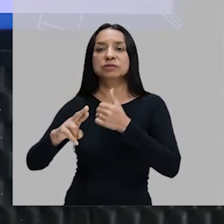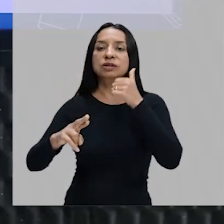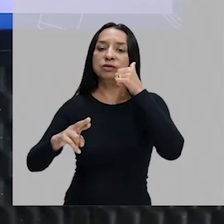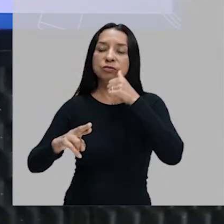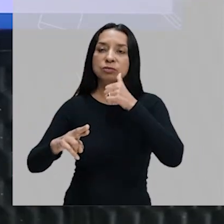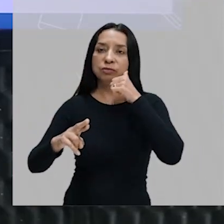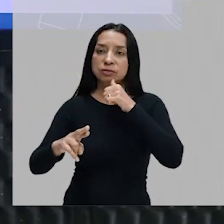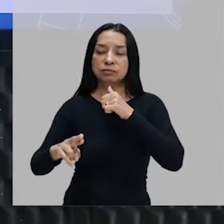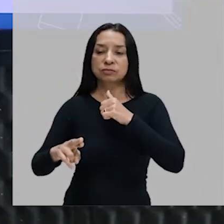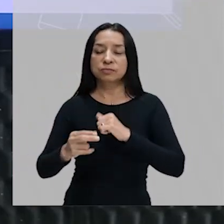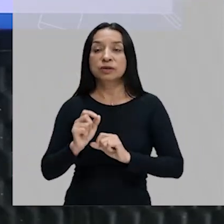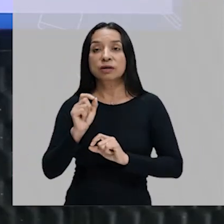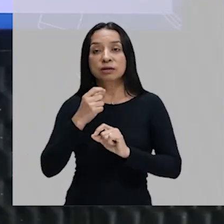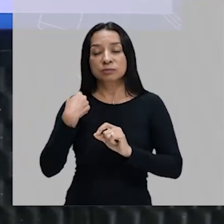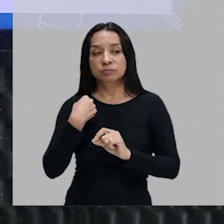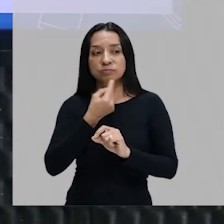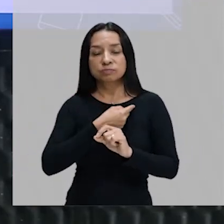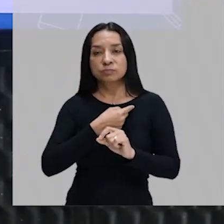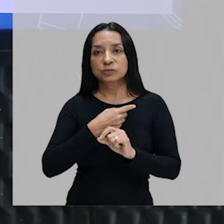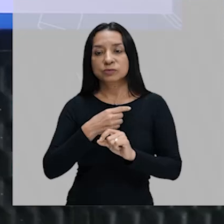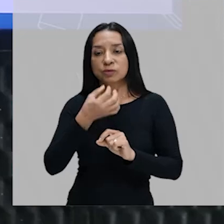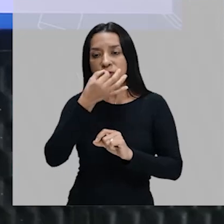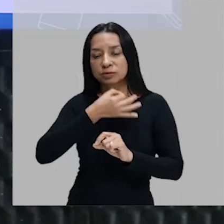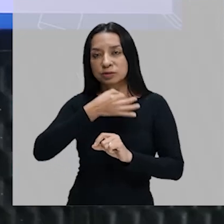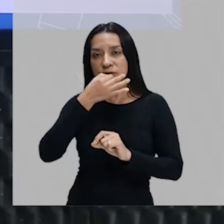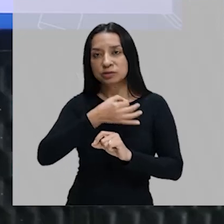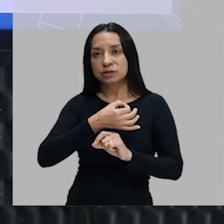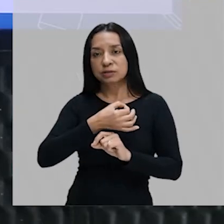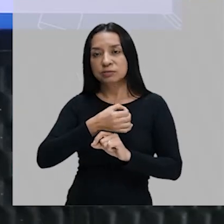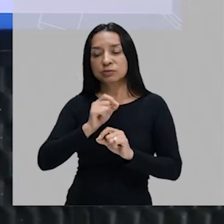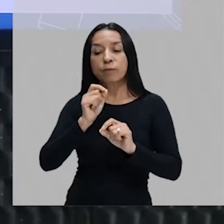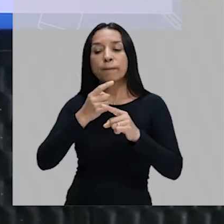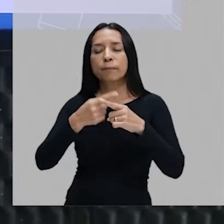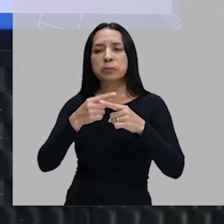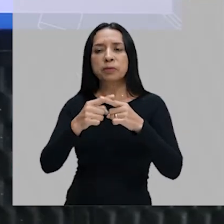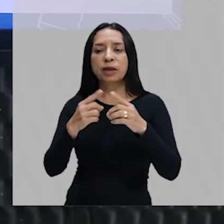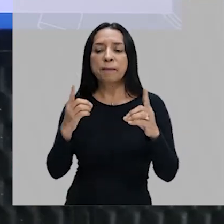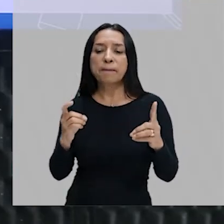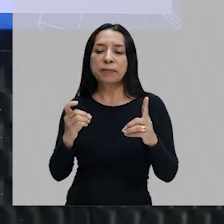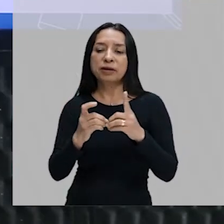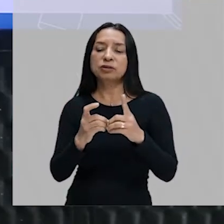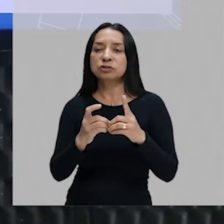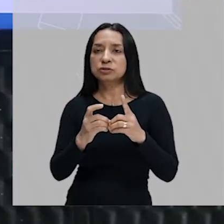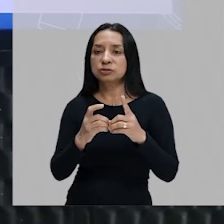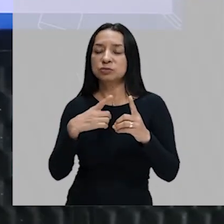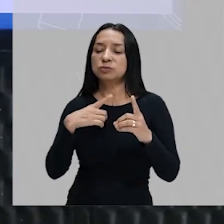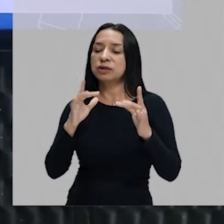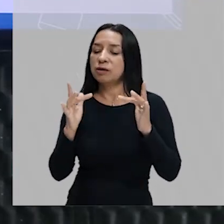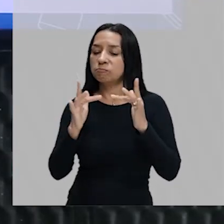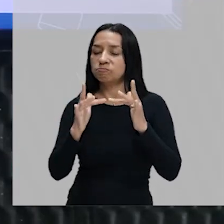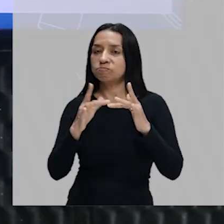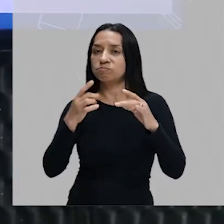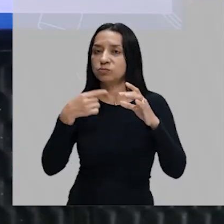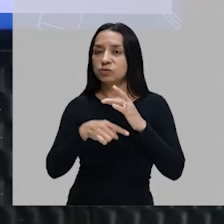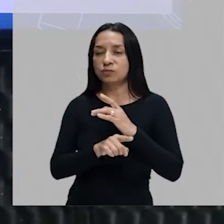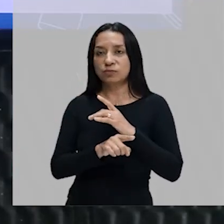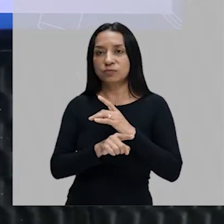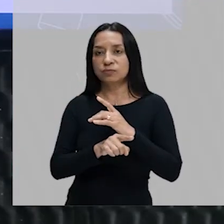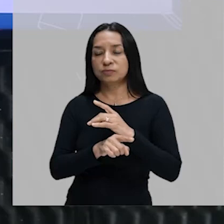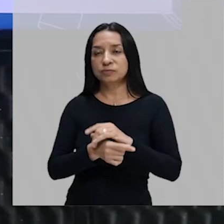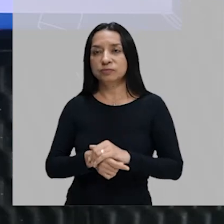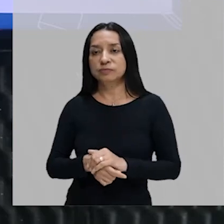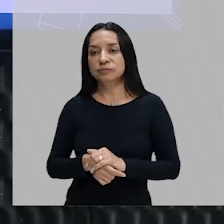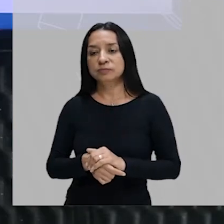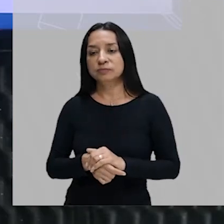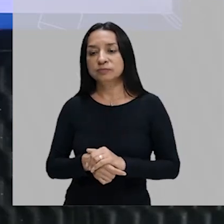nós achamos muitas vezes que pelo fato de sermos muito próximos, né, do nosso professor, da tia da cantina,